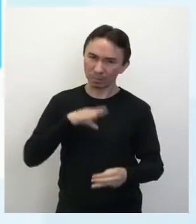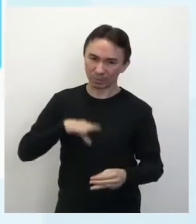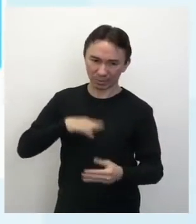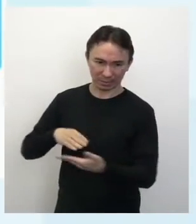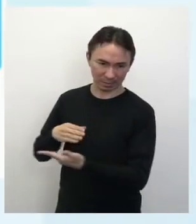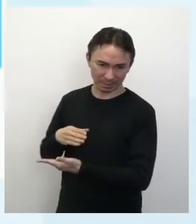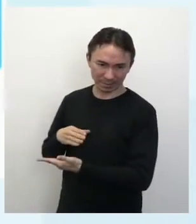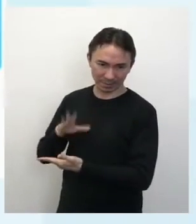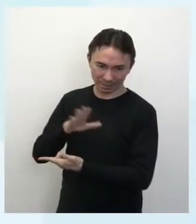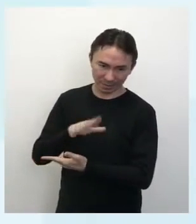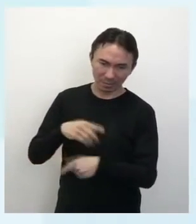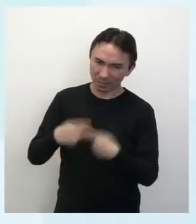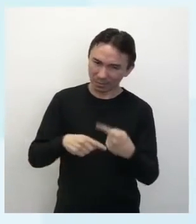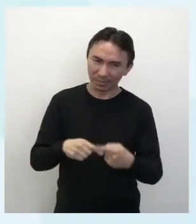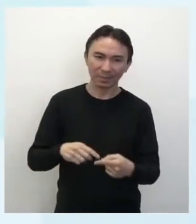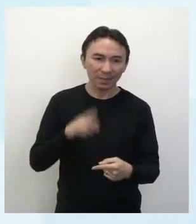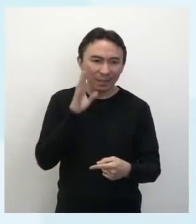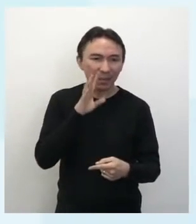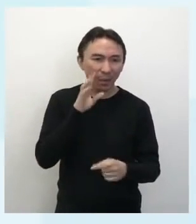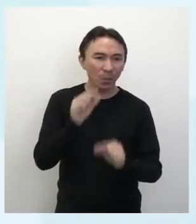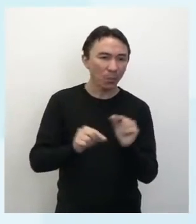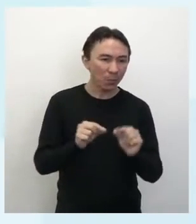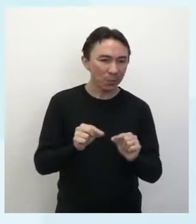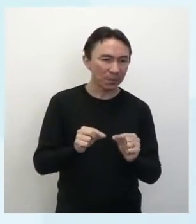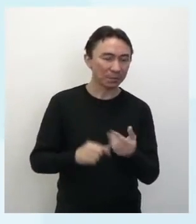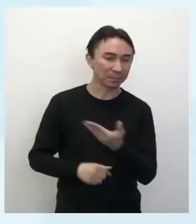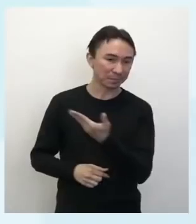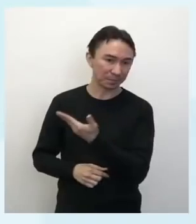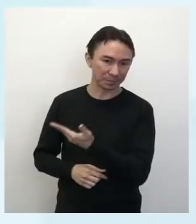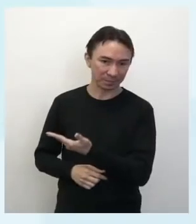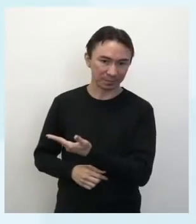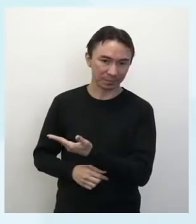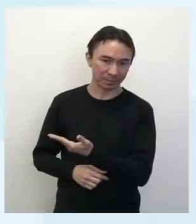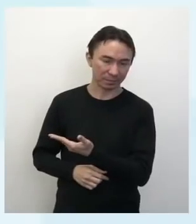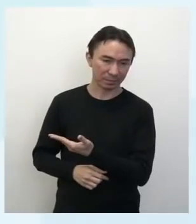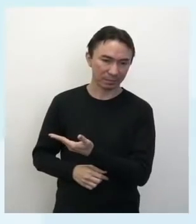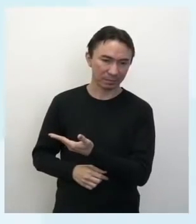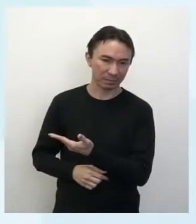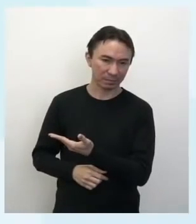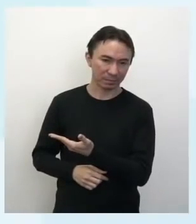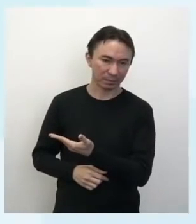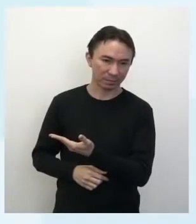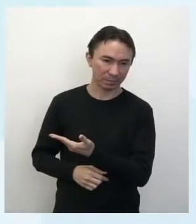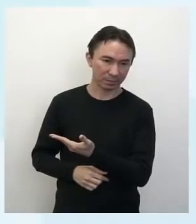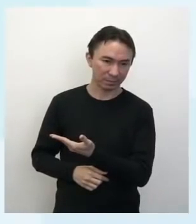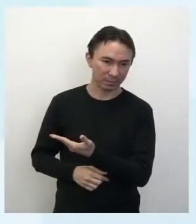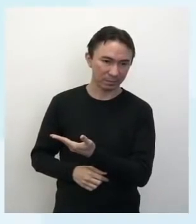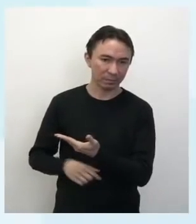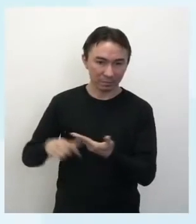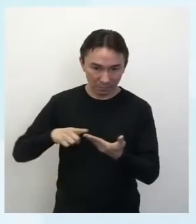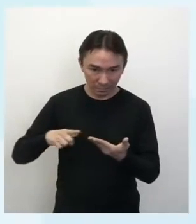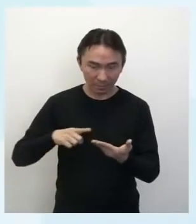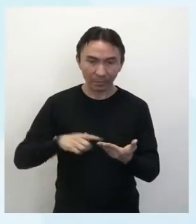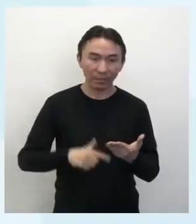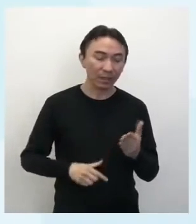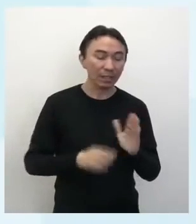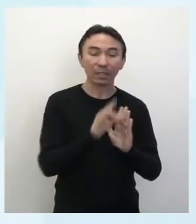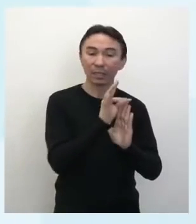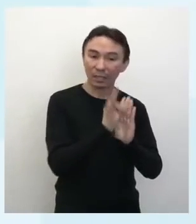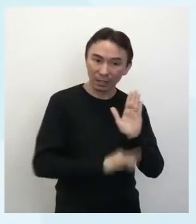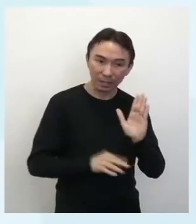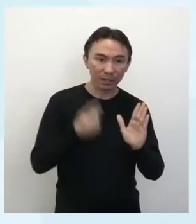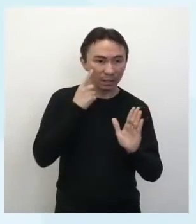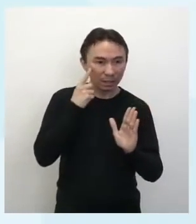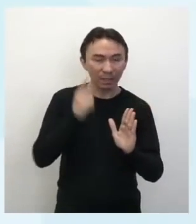mais interessante aqui, ó. Bom, a gente tem esses três textos, né, um está falando sobre New